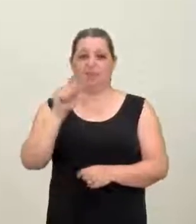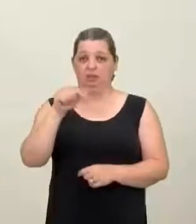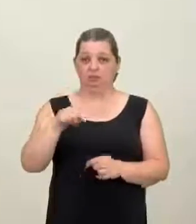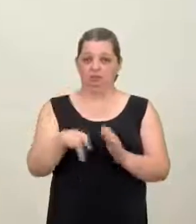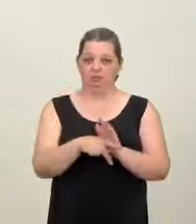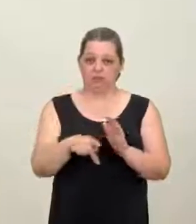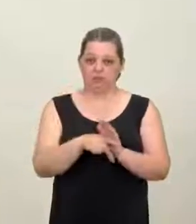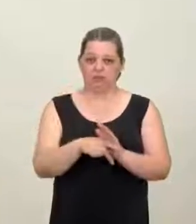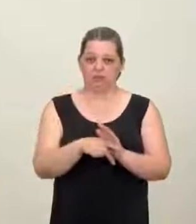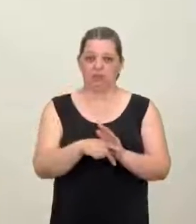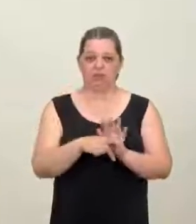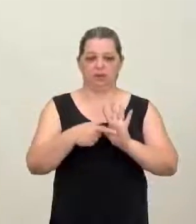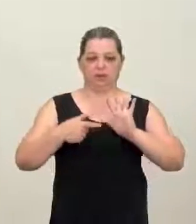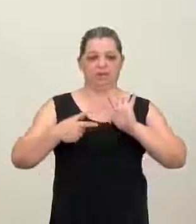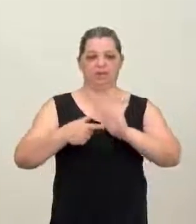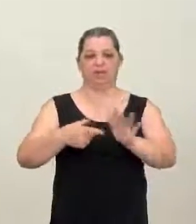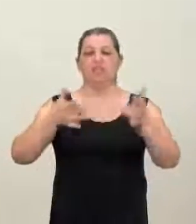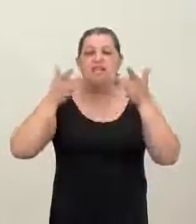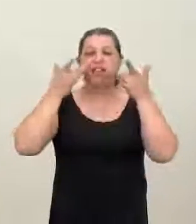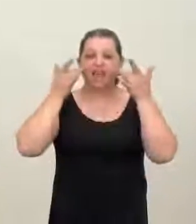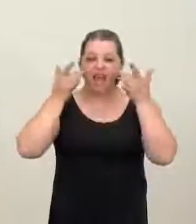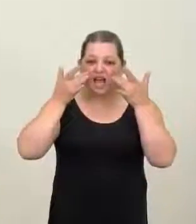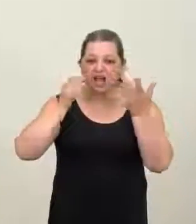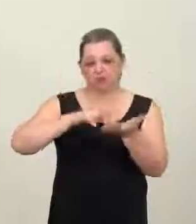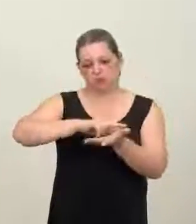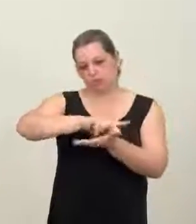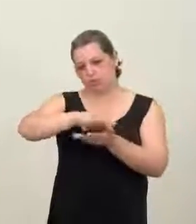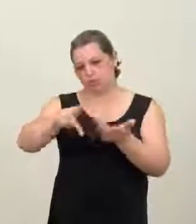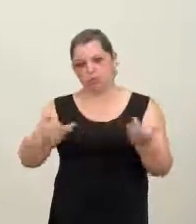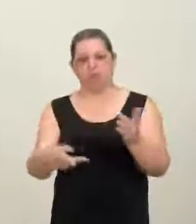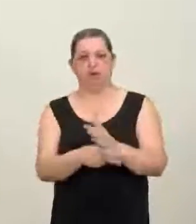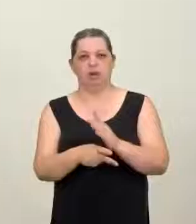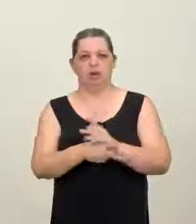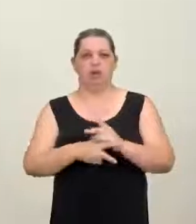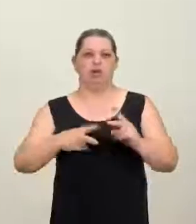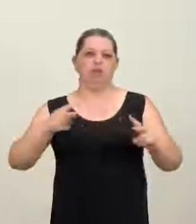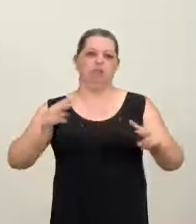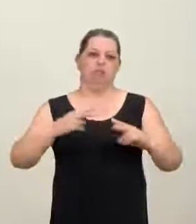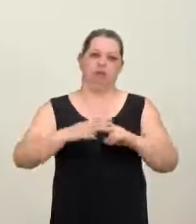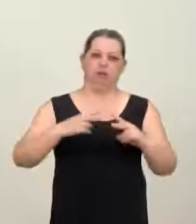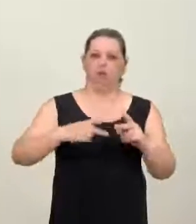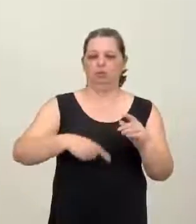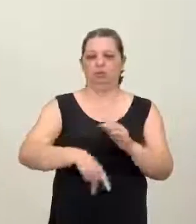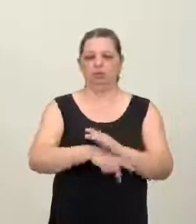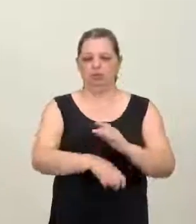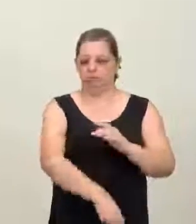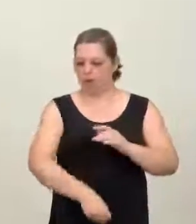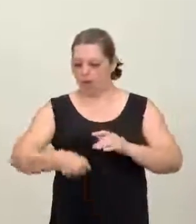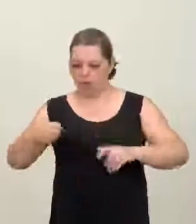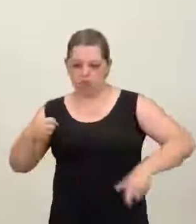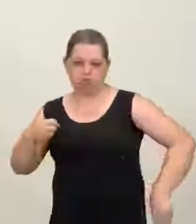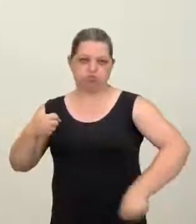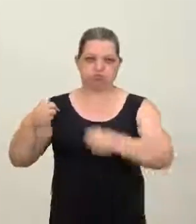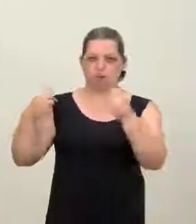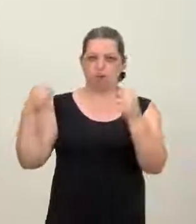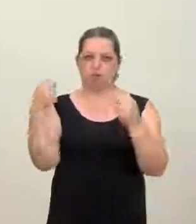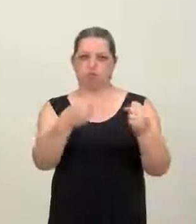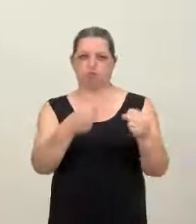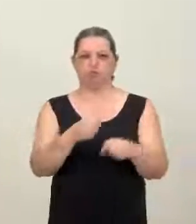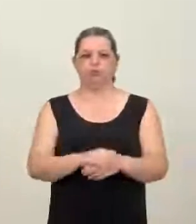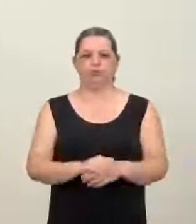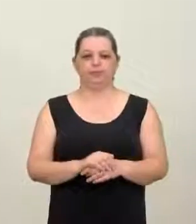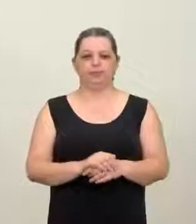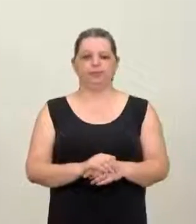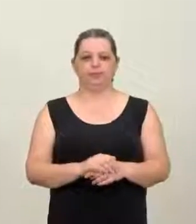realizadas apresentações de teatro e outras coisinhas mais, como lutas de gladiadores. Exato. certo? Então fiquem